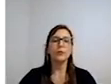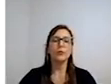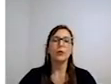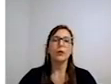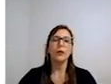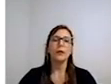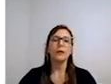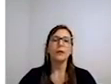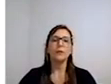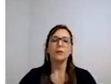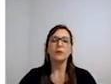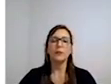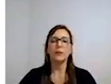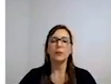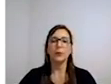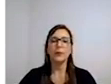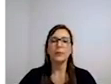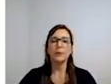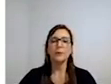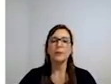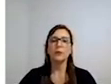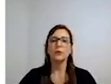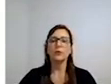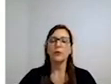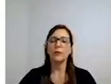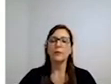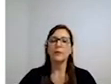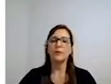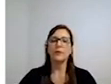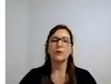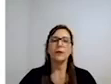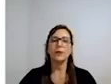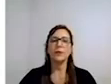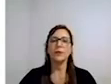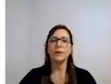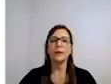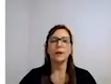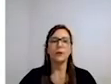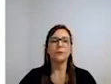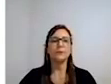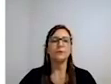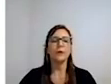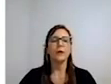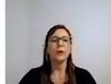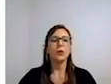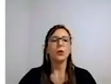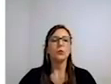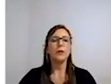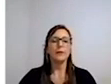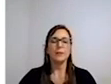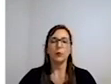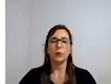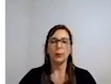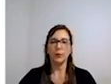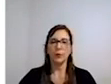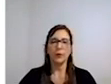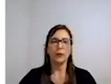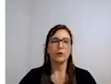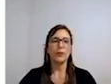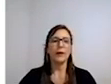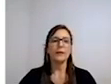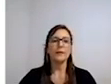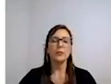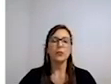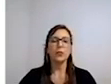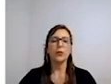misto. Ele tem a função de percepção dos 2/3 anteriores da língua. O 11º nervo